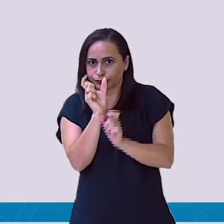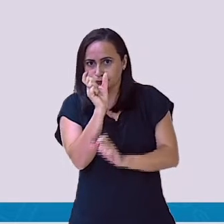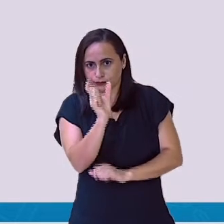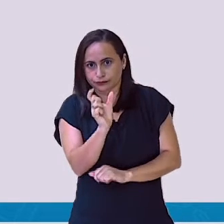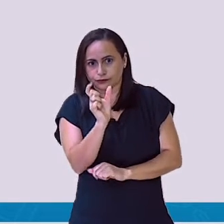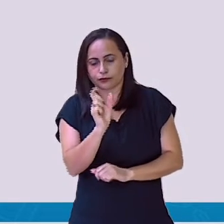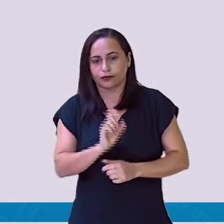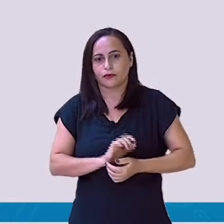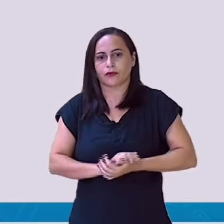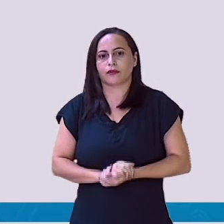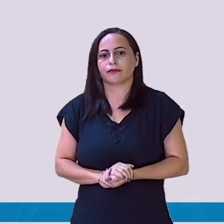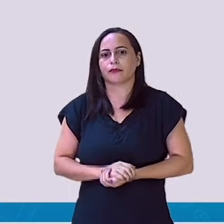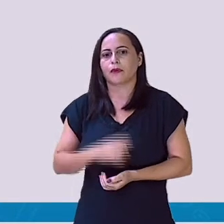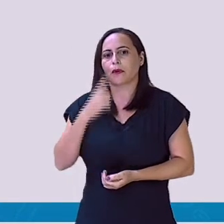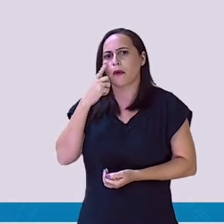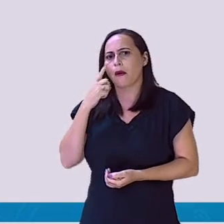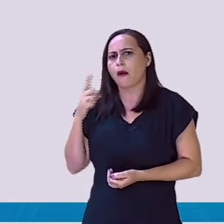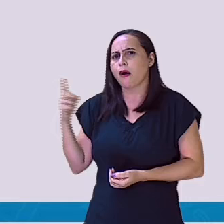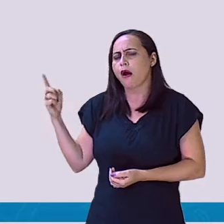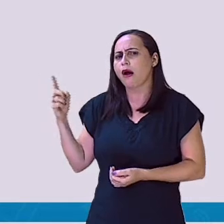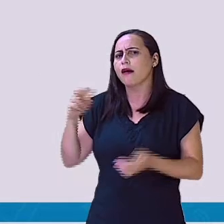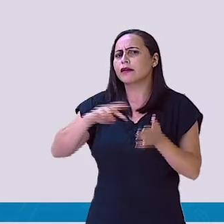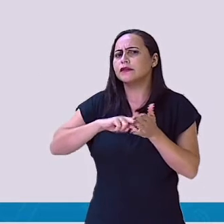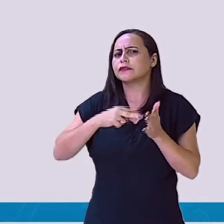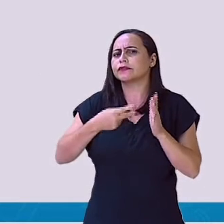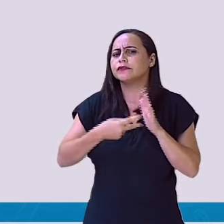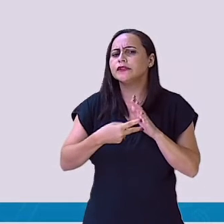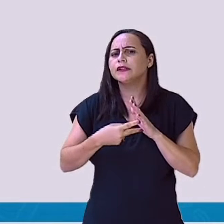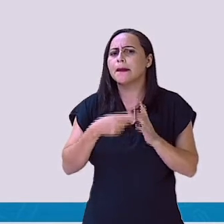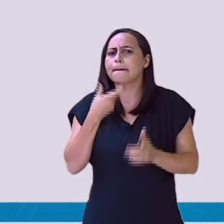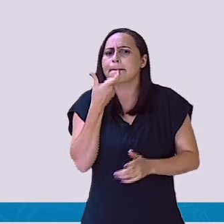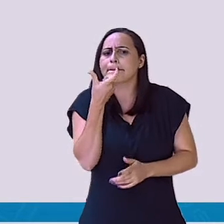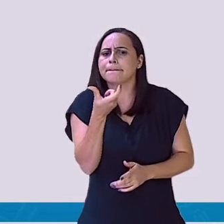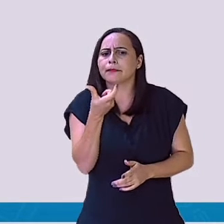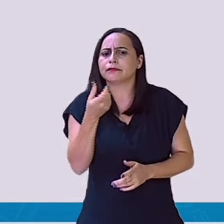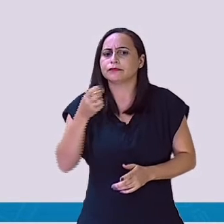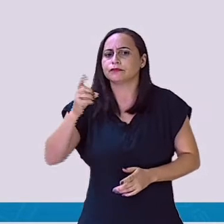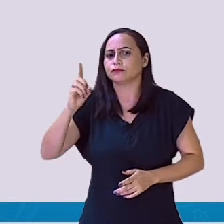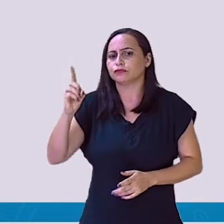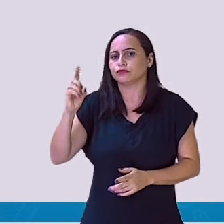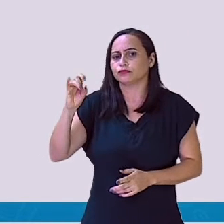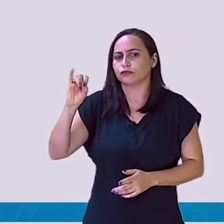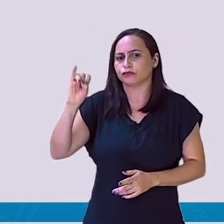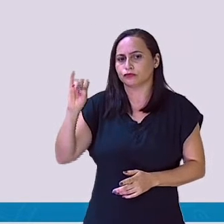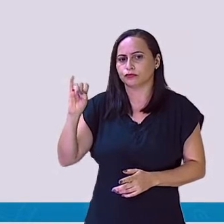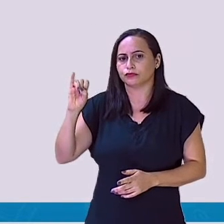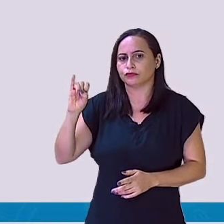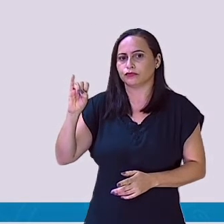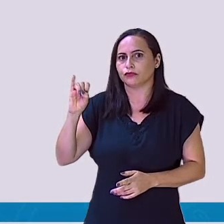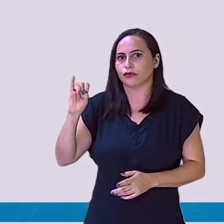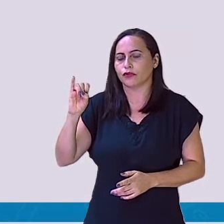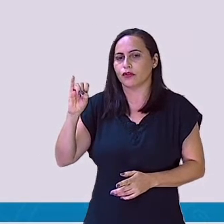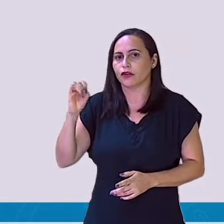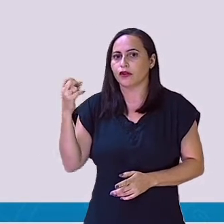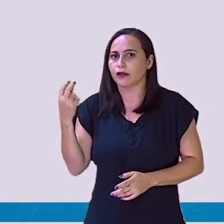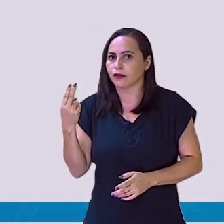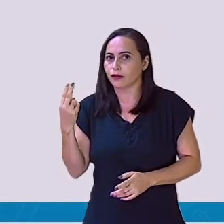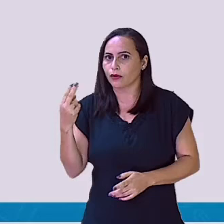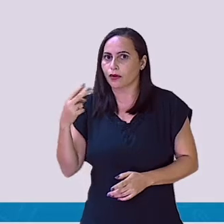conhecer. O que quer dizer a palavra dígrafo? Di quer